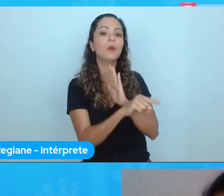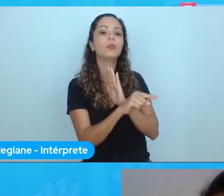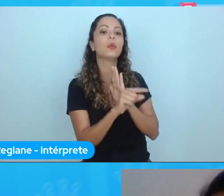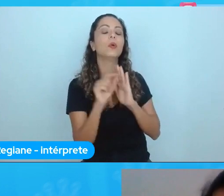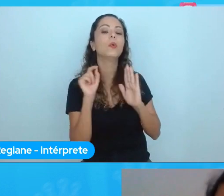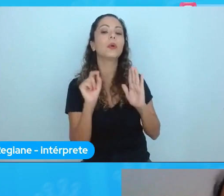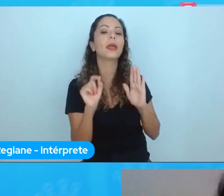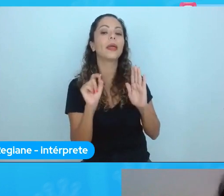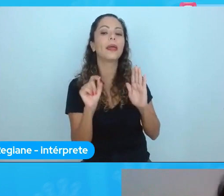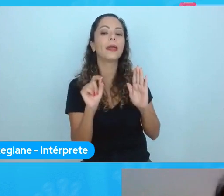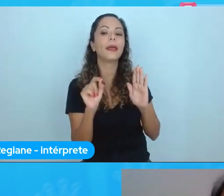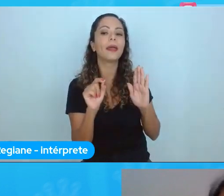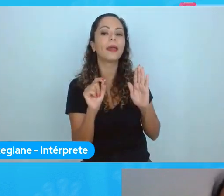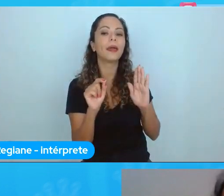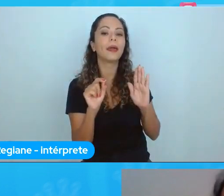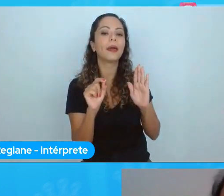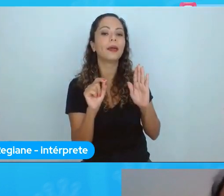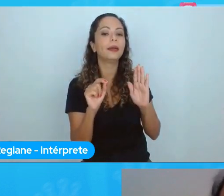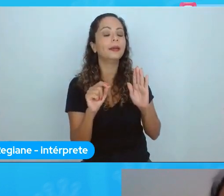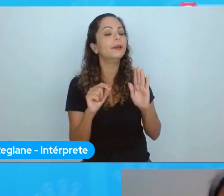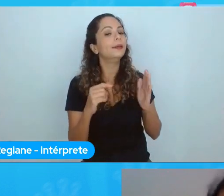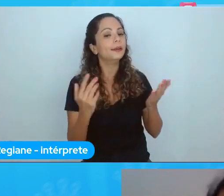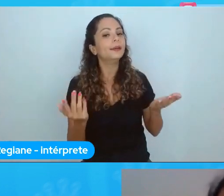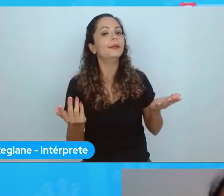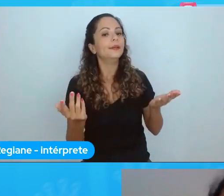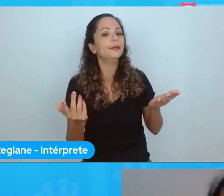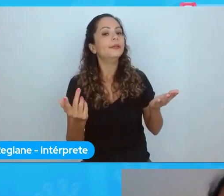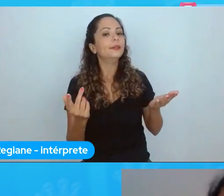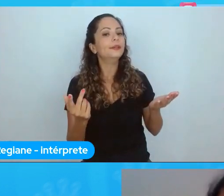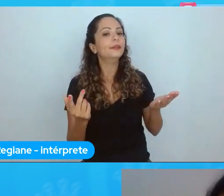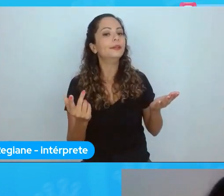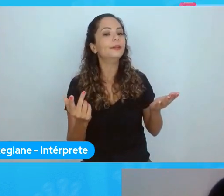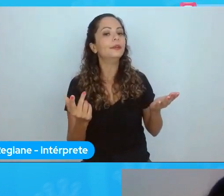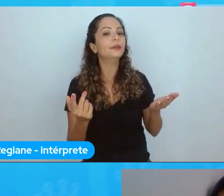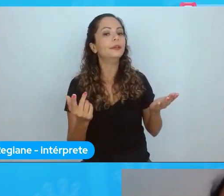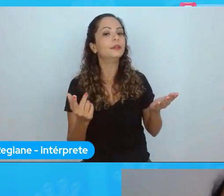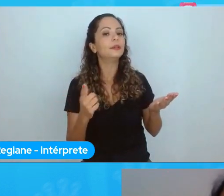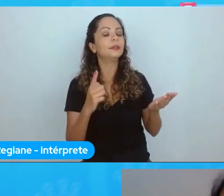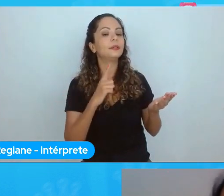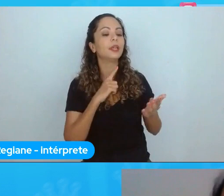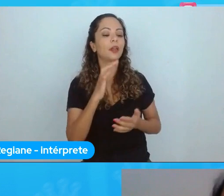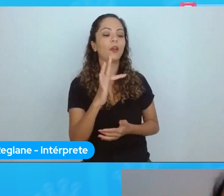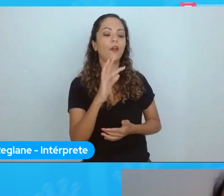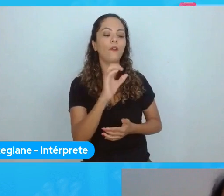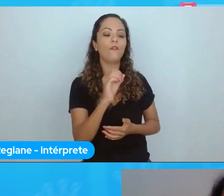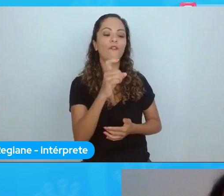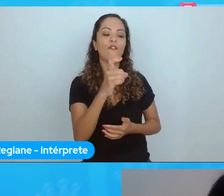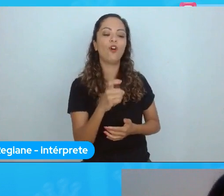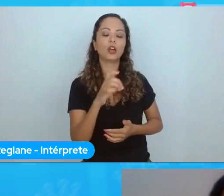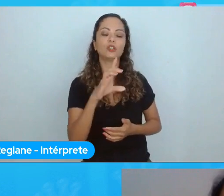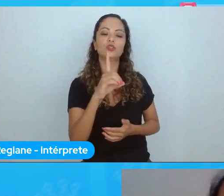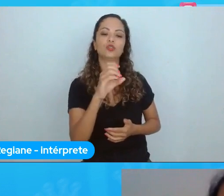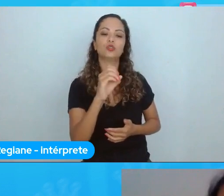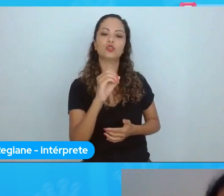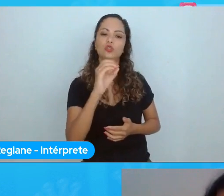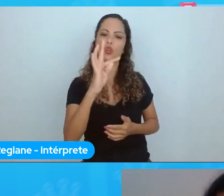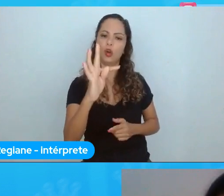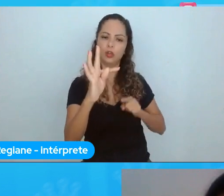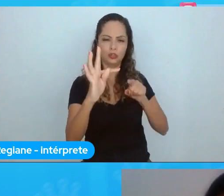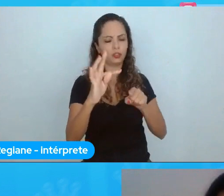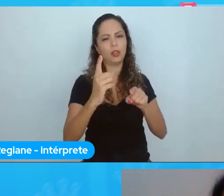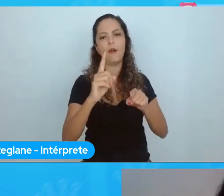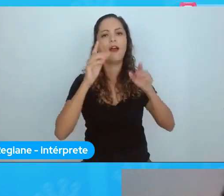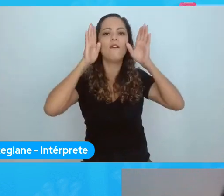seguinte... Apesar desse não parecer ser o foco do Foxdot, dá para brincar de criar músicas